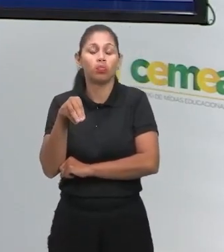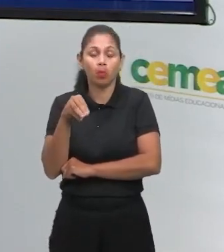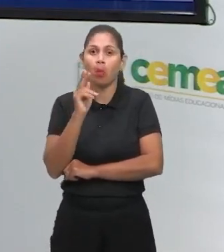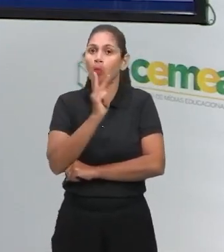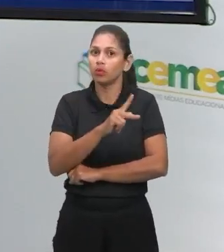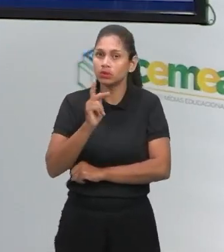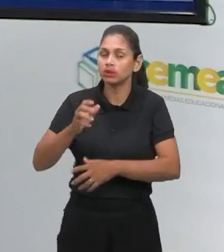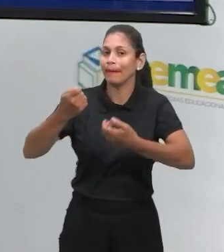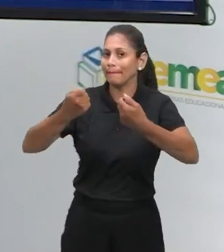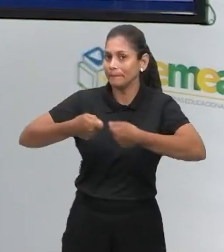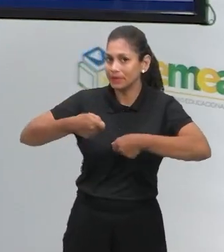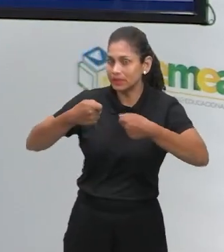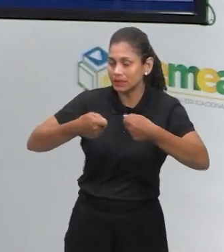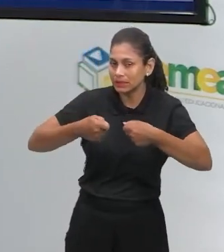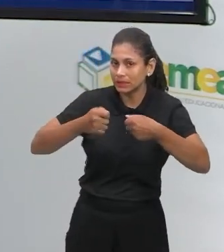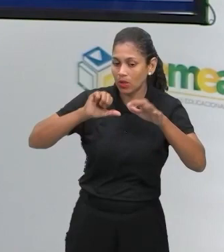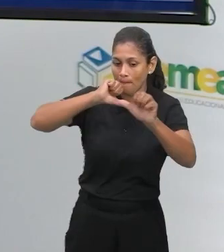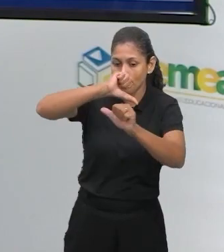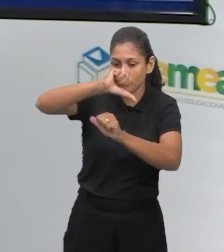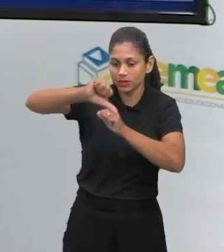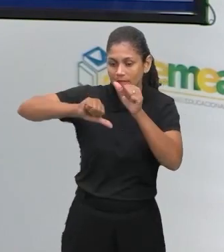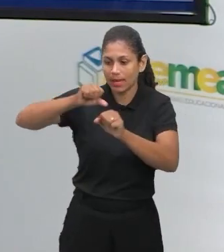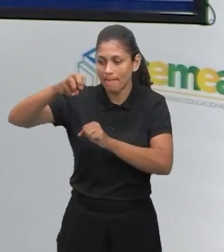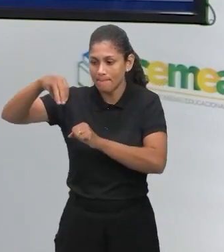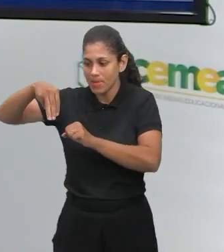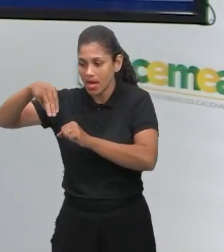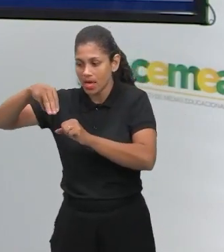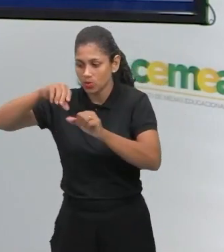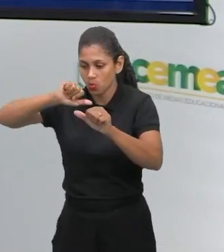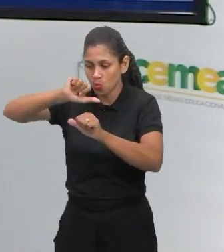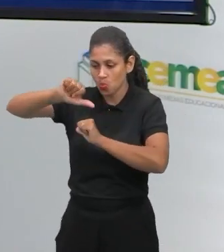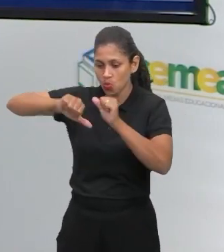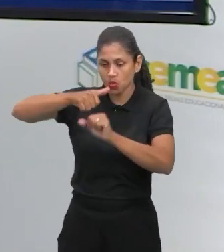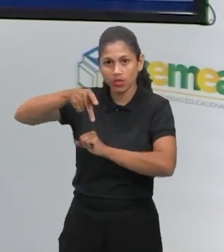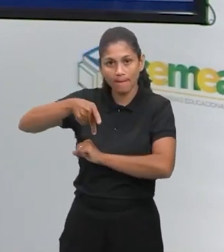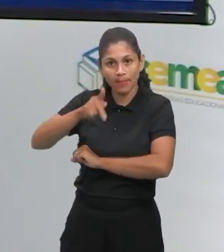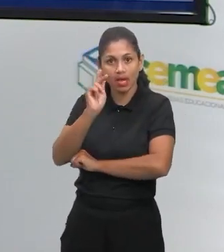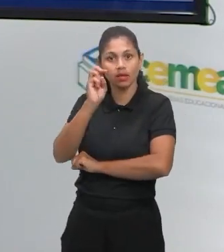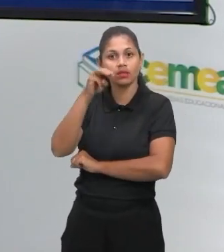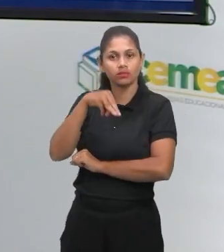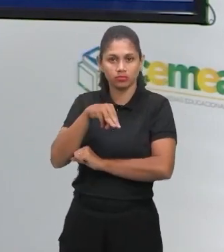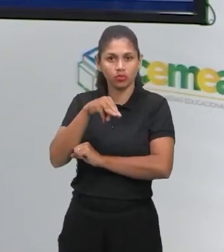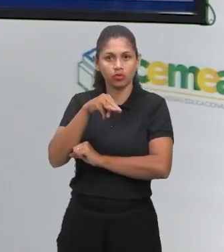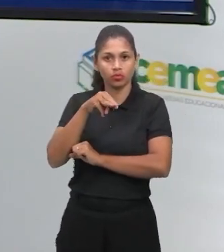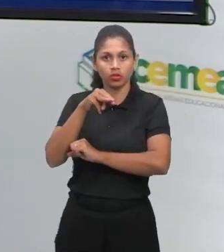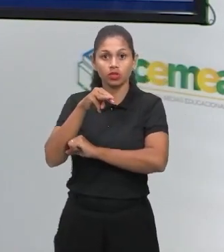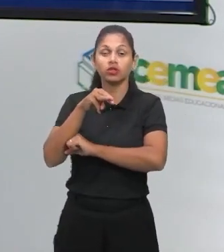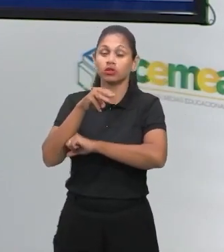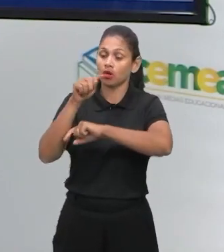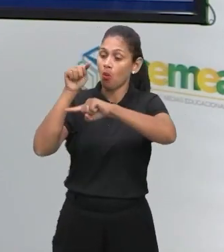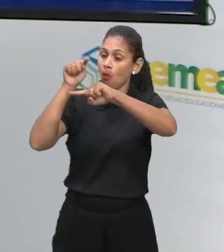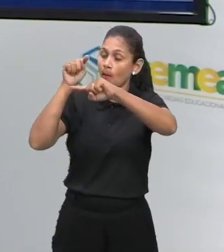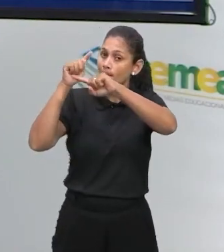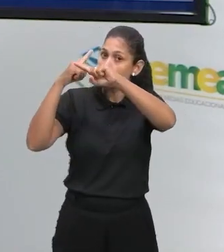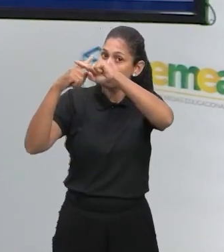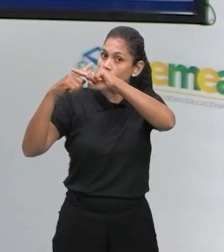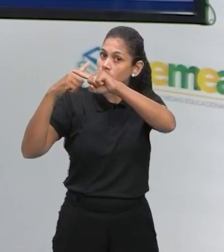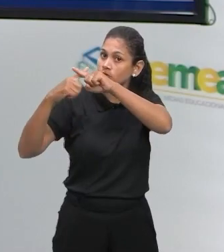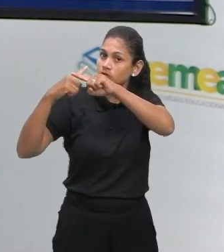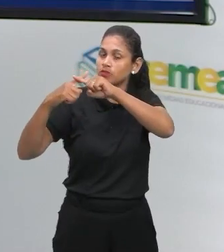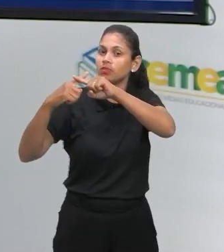então eu preciso sair de metros por segundo para quilômetros. O que é que eu faço? Multiplica. Multiplica por quanto?